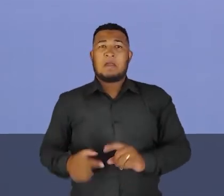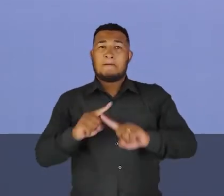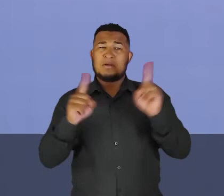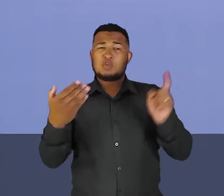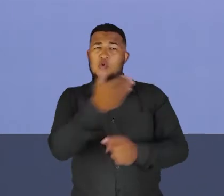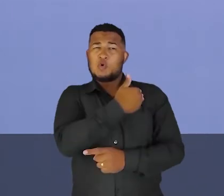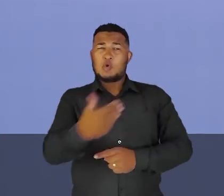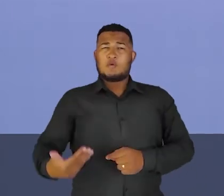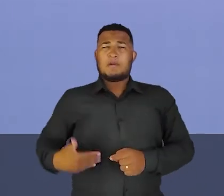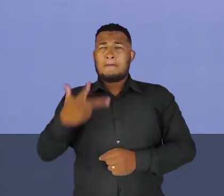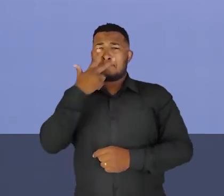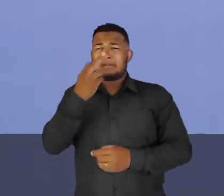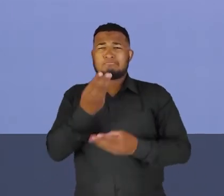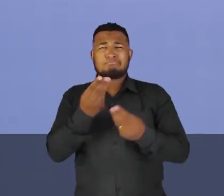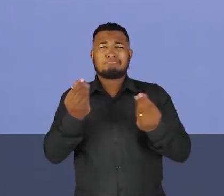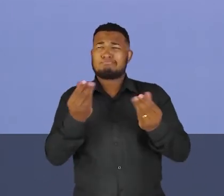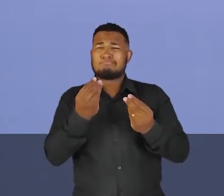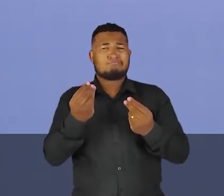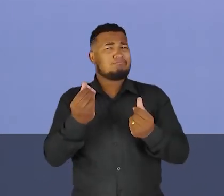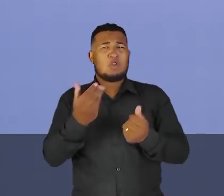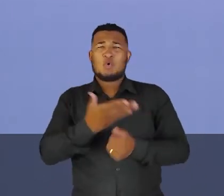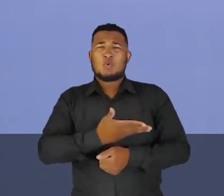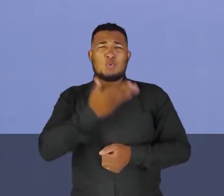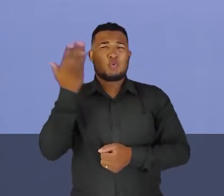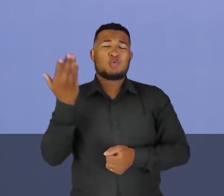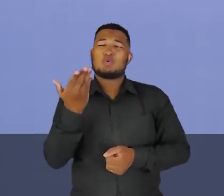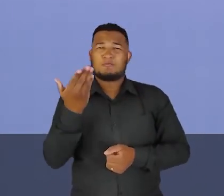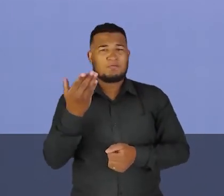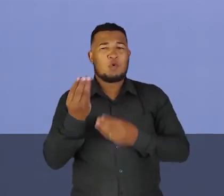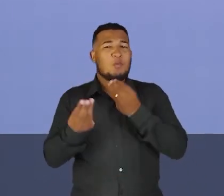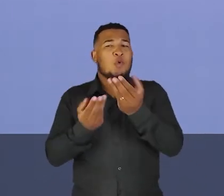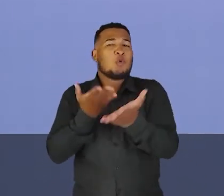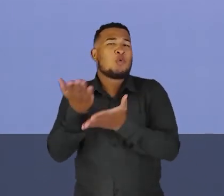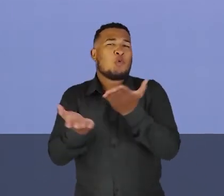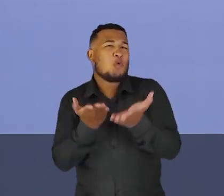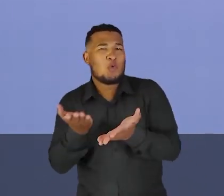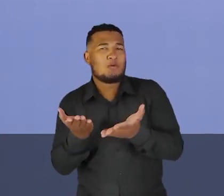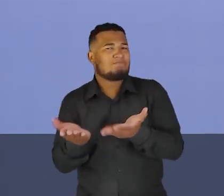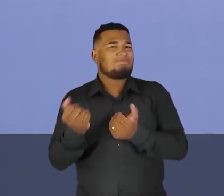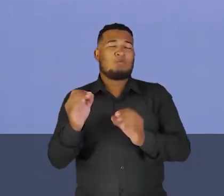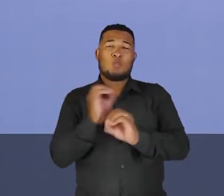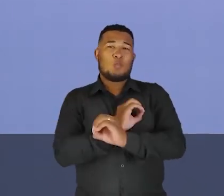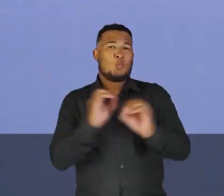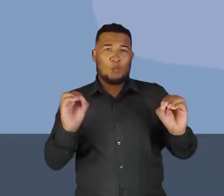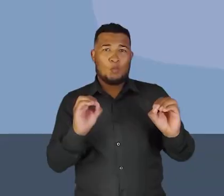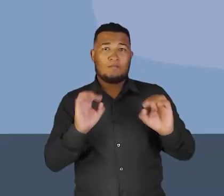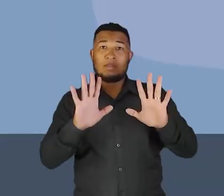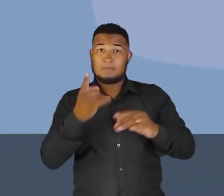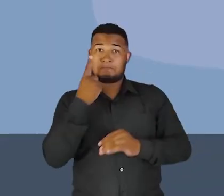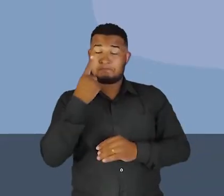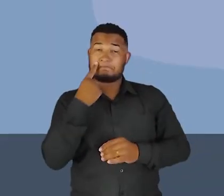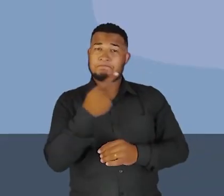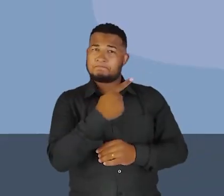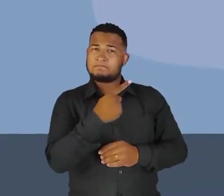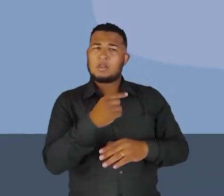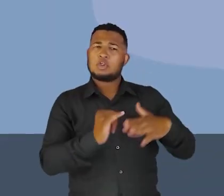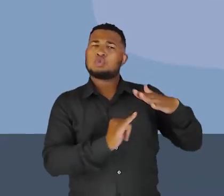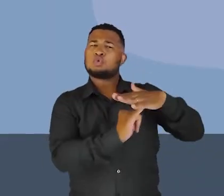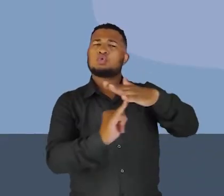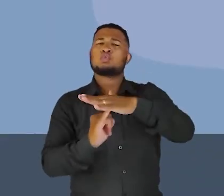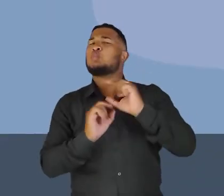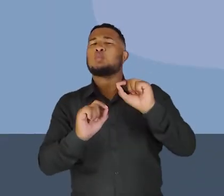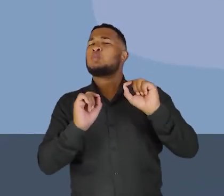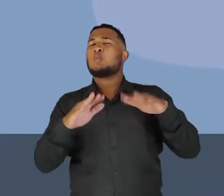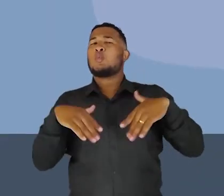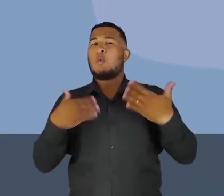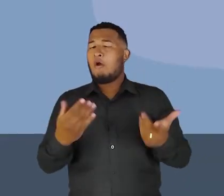tem deixado, infelizmente, a desejar em relação a cuidado dos jovens, tá? Mas olha só, vamos para a telinha aqui. Quais são essas instituições